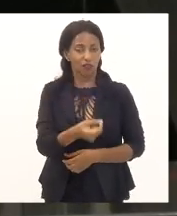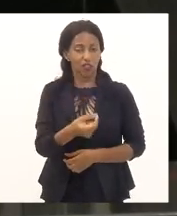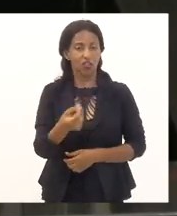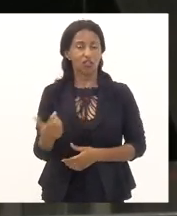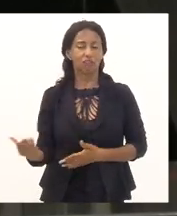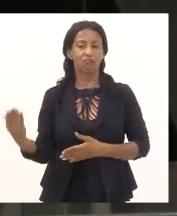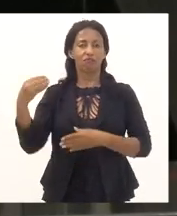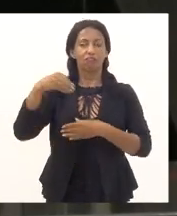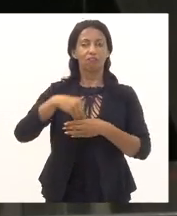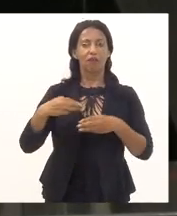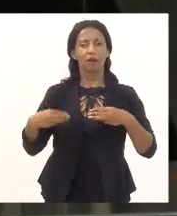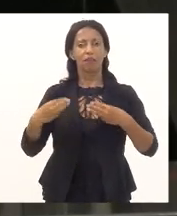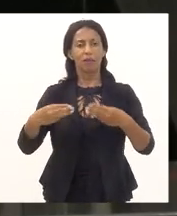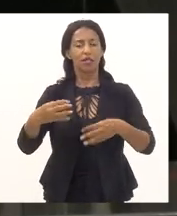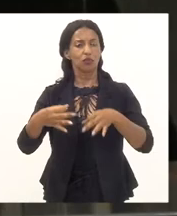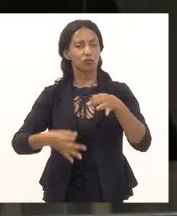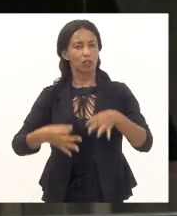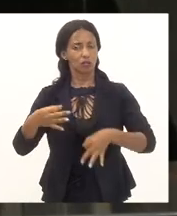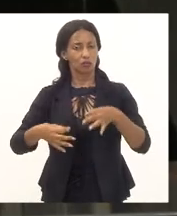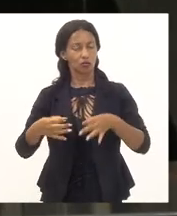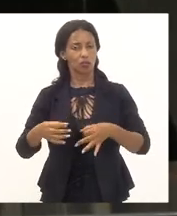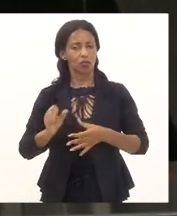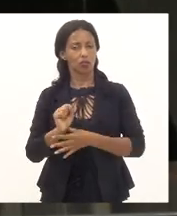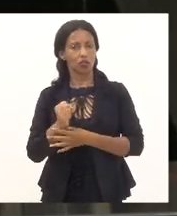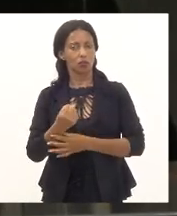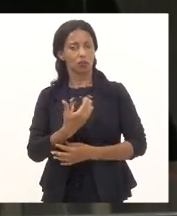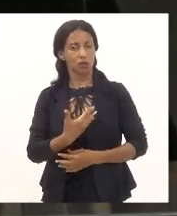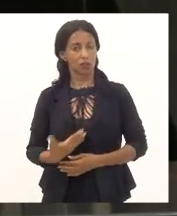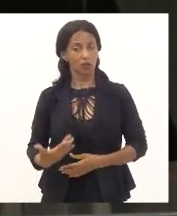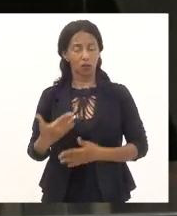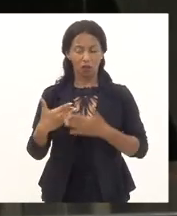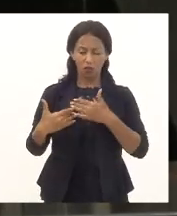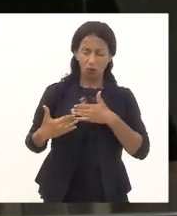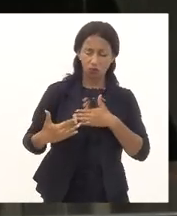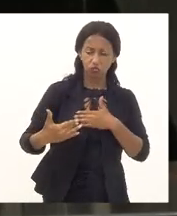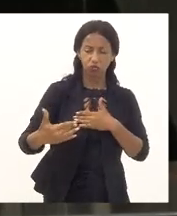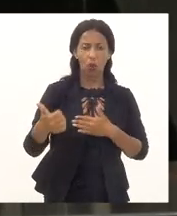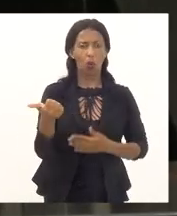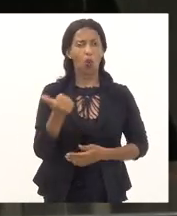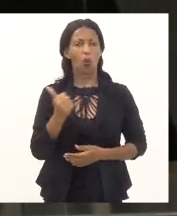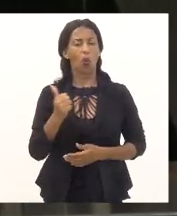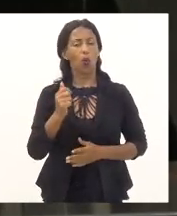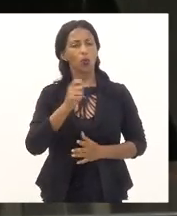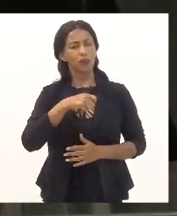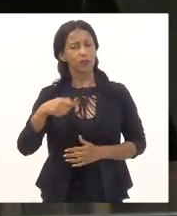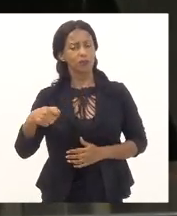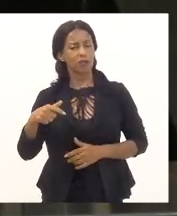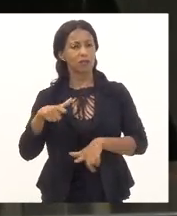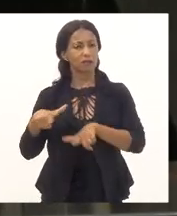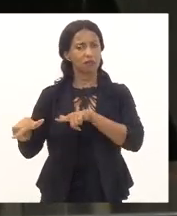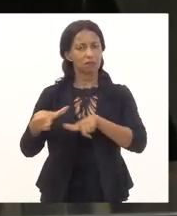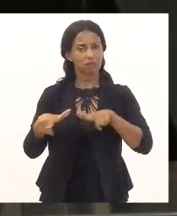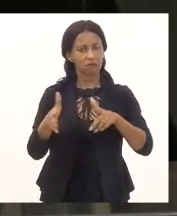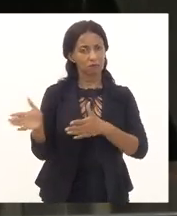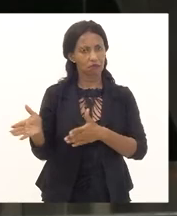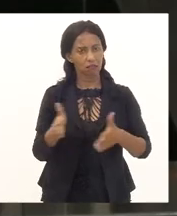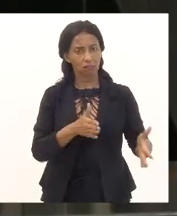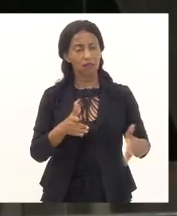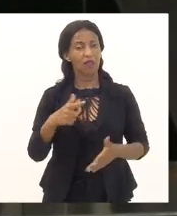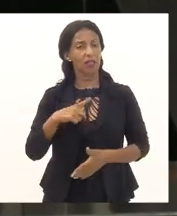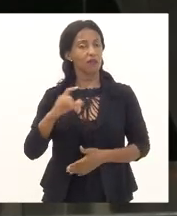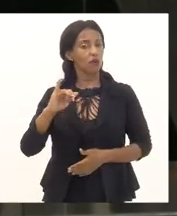assumiu o cargo de ministro da Justiça e Segurança Pública e, ao longo de 11 meses nesta função, ele